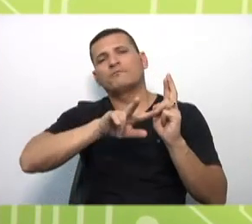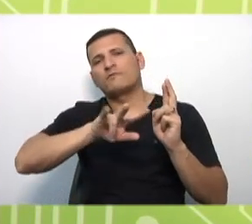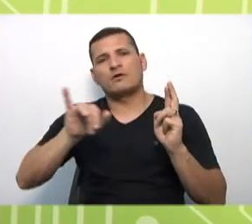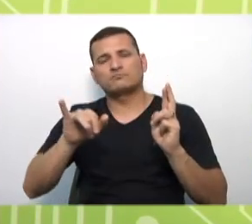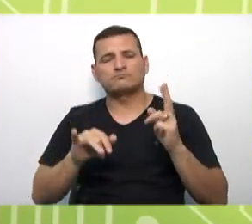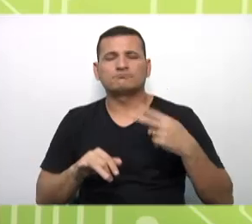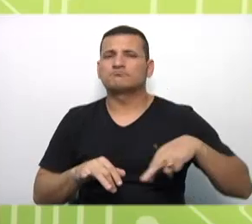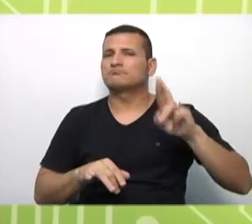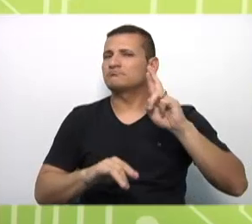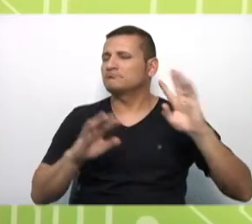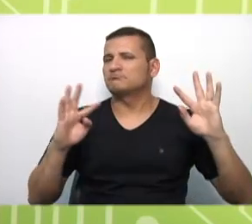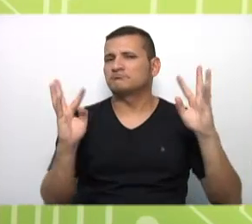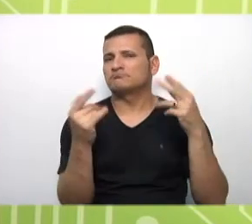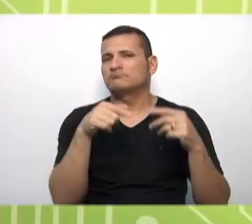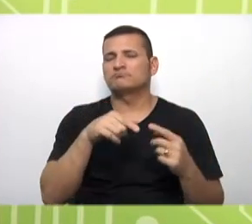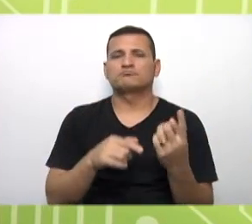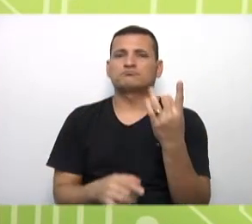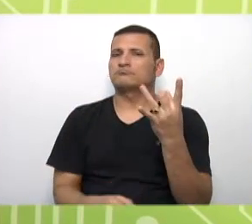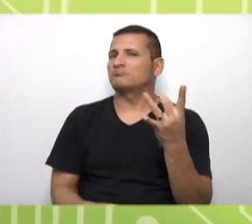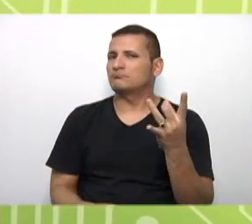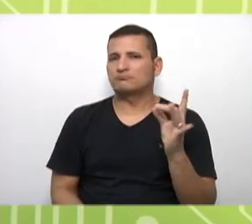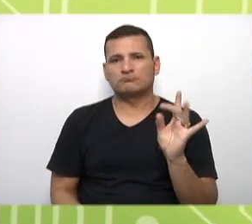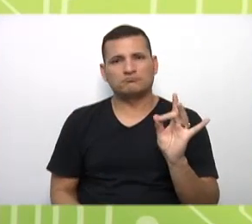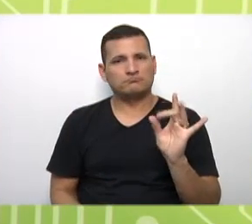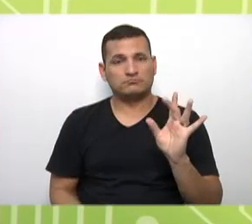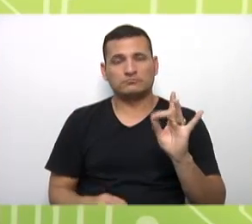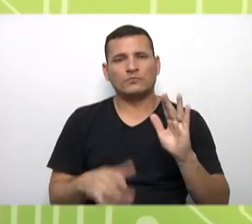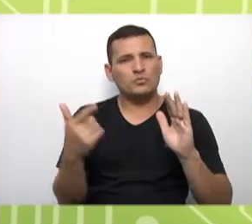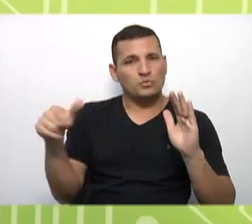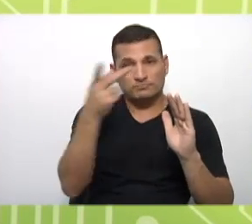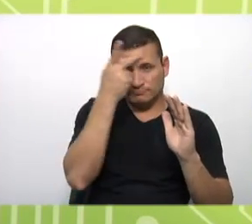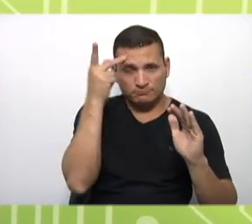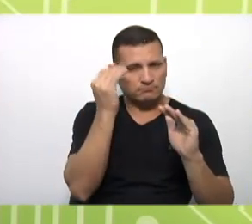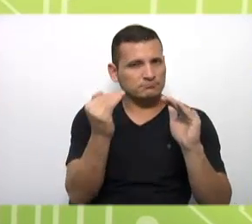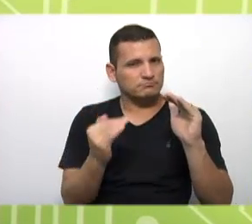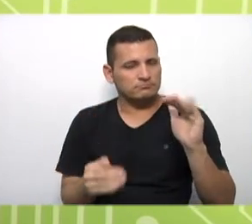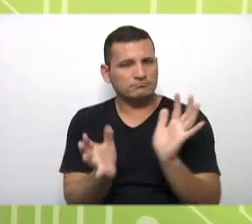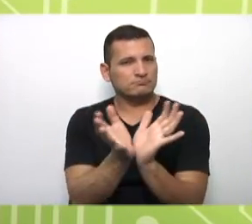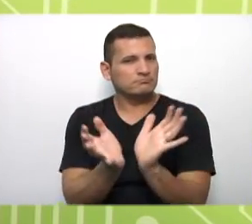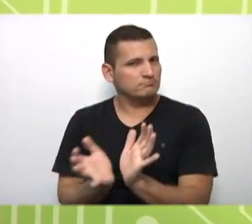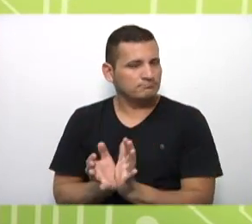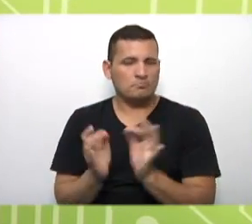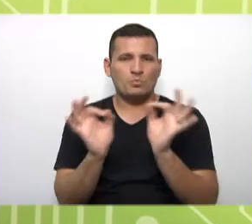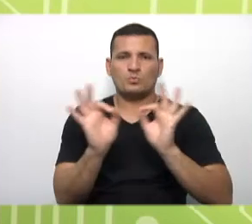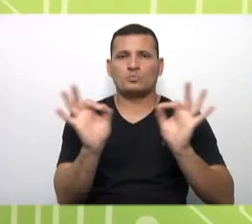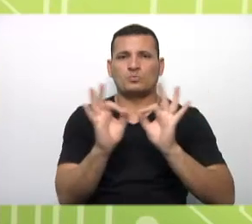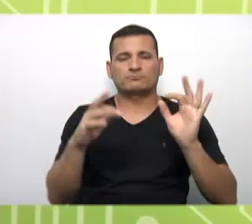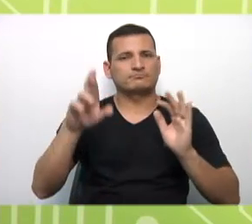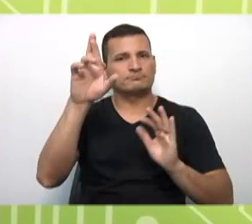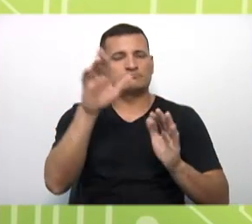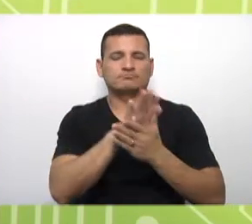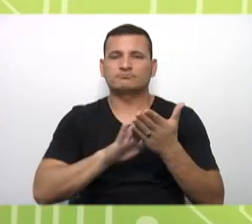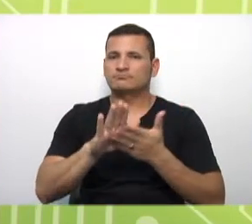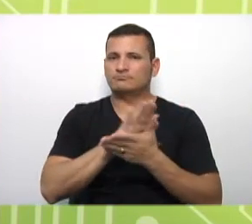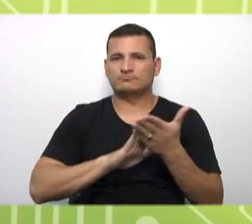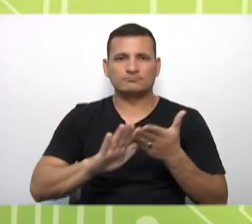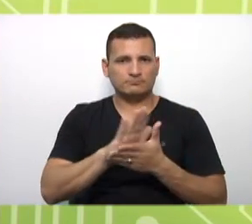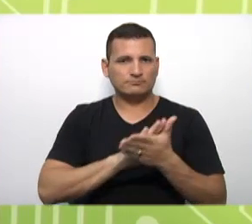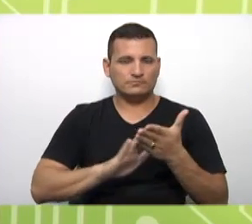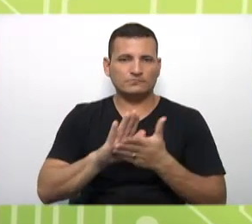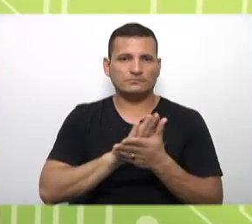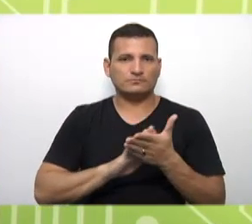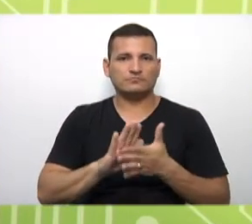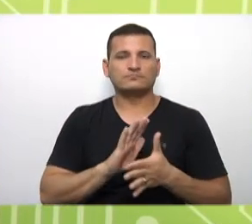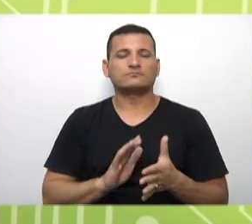decisões. Ninguém do nível tático, nem do nível operacional vão ter influências nessas